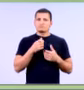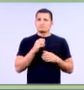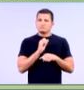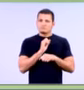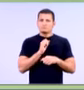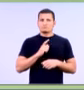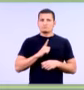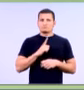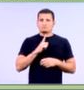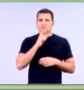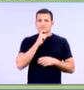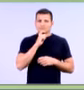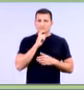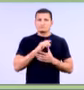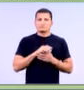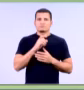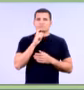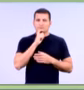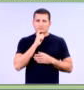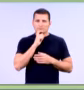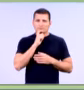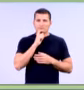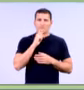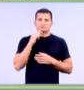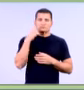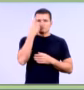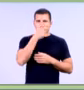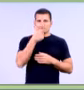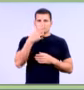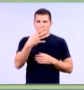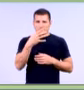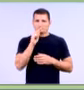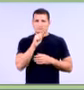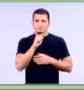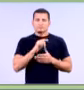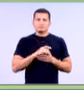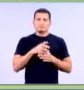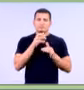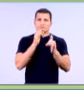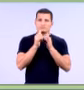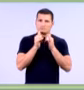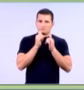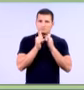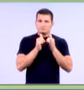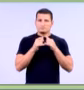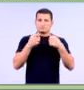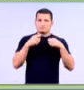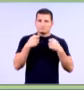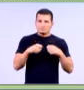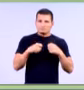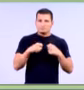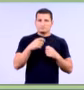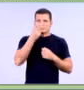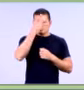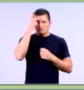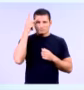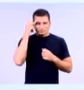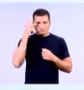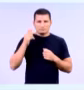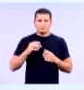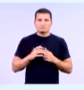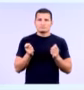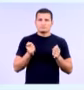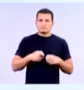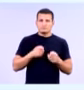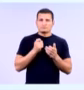né? Gelo gelado 24 horas aqui. As informações necessárias para que uma pessoa possa comprar um